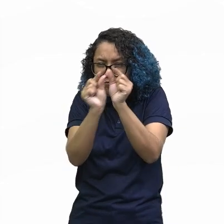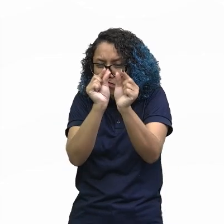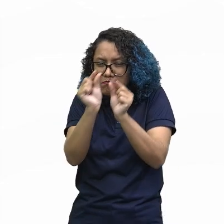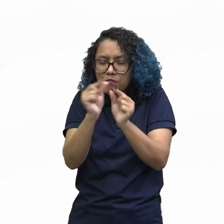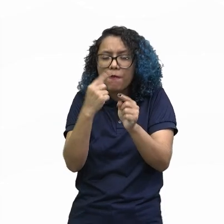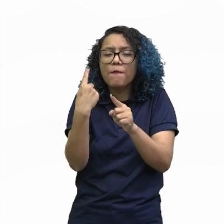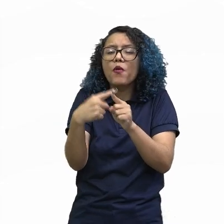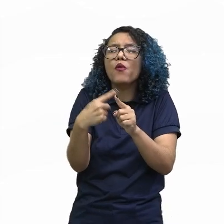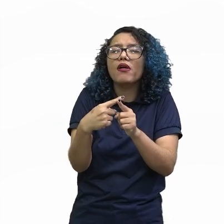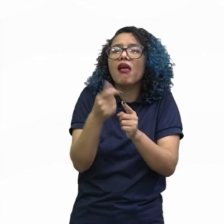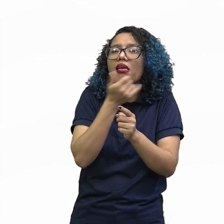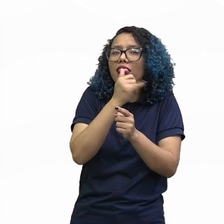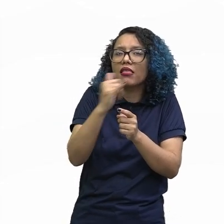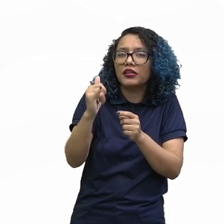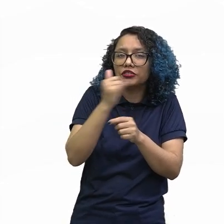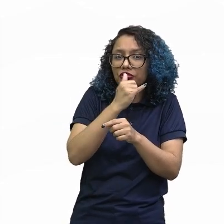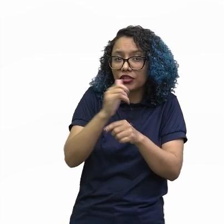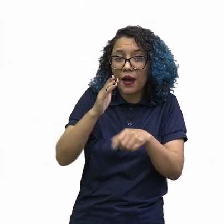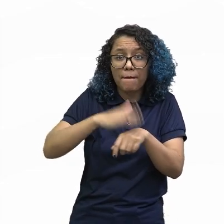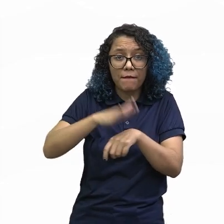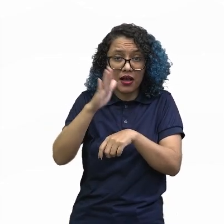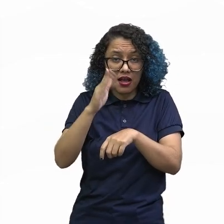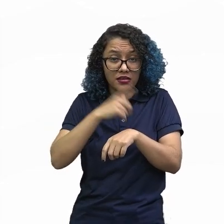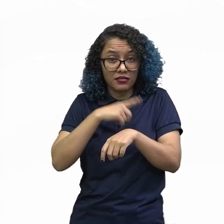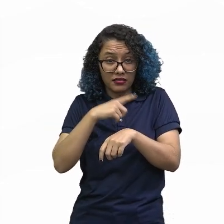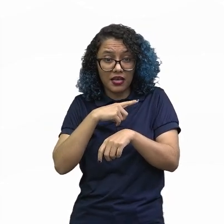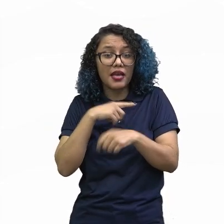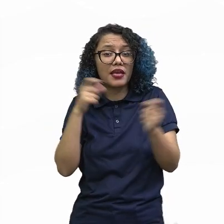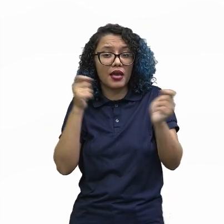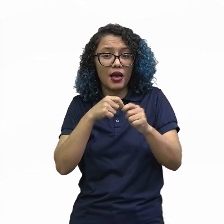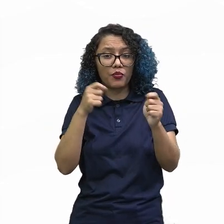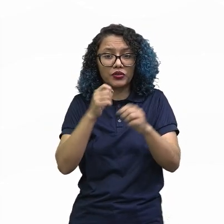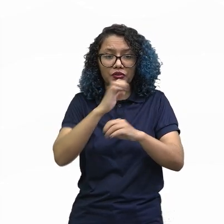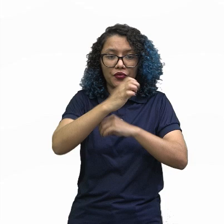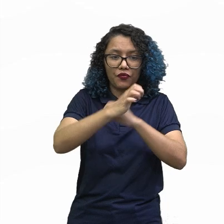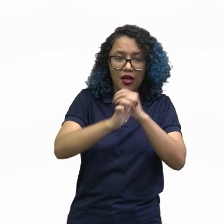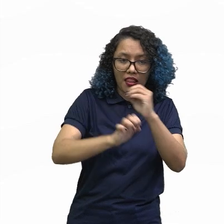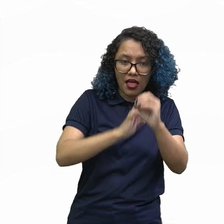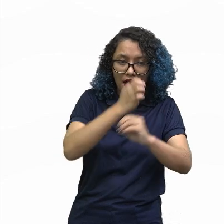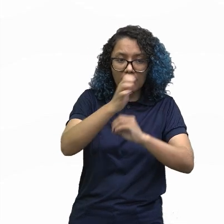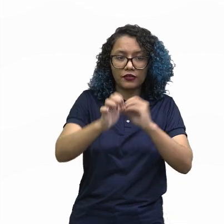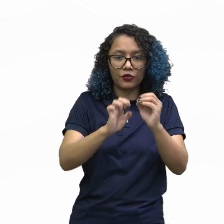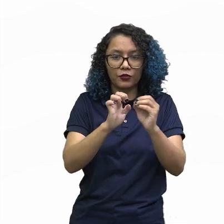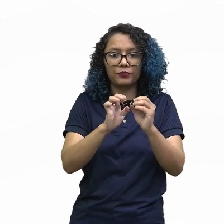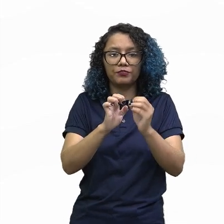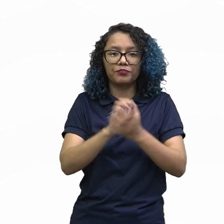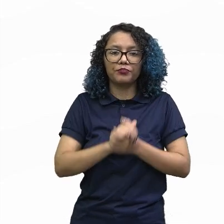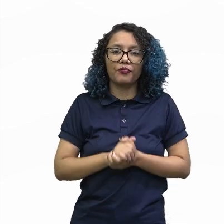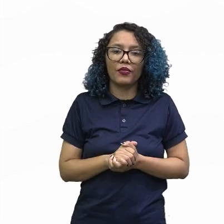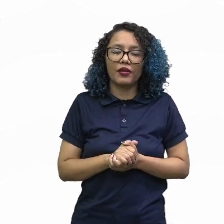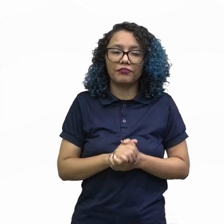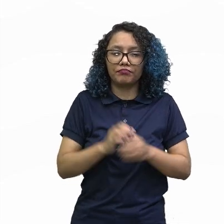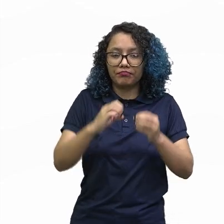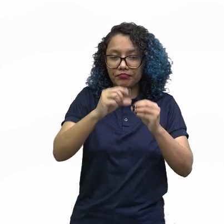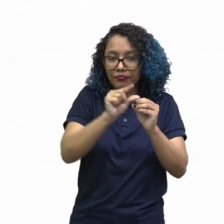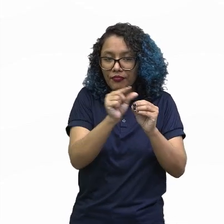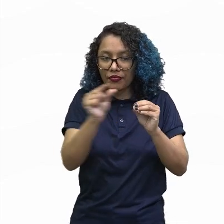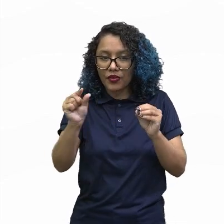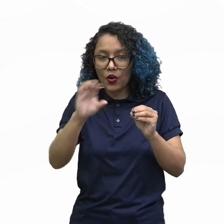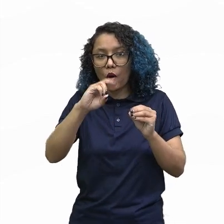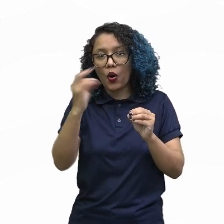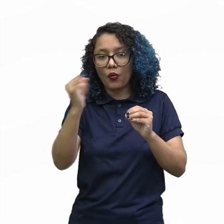maior energia, pode separar os elétrons de outros átomos ou ionizá-los à medida